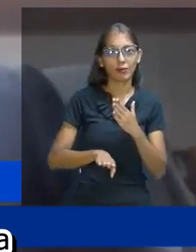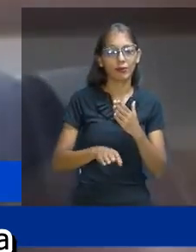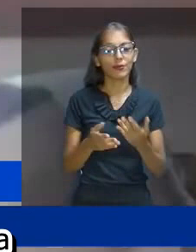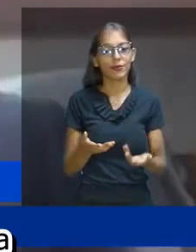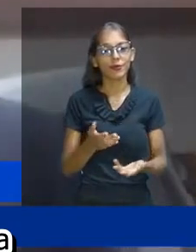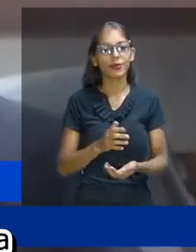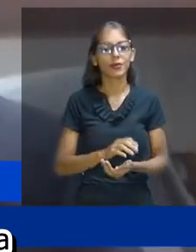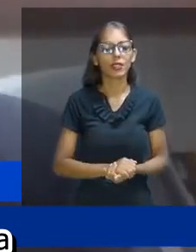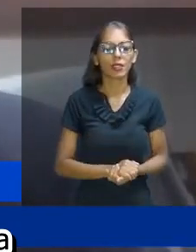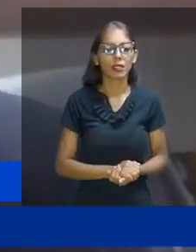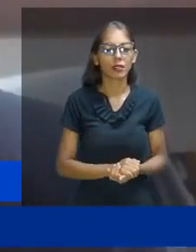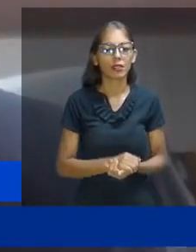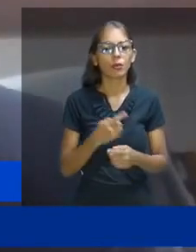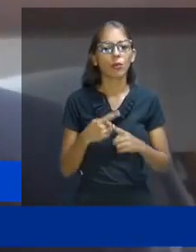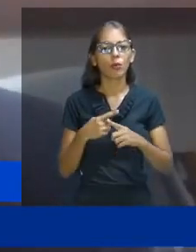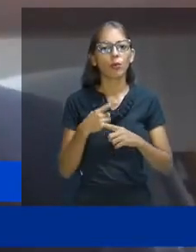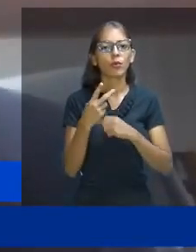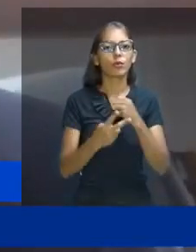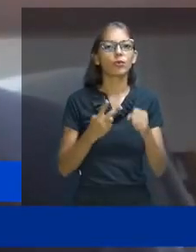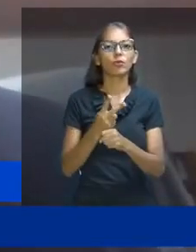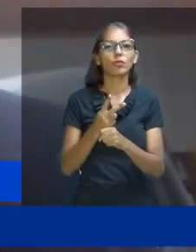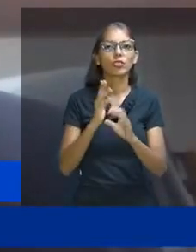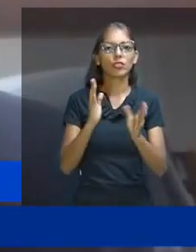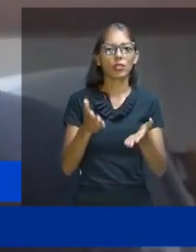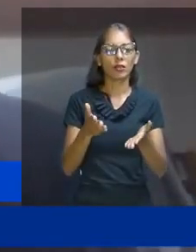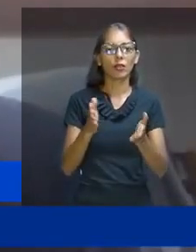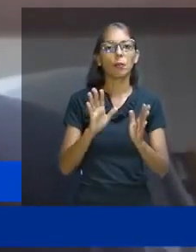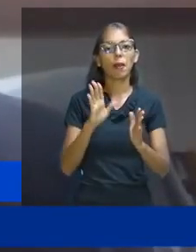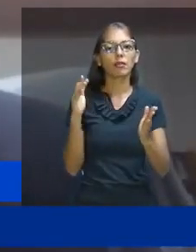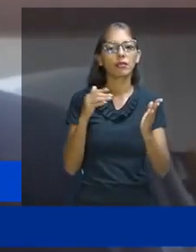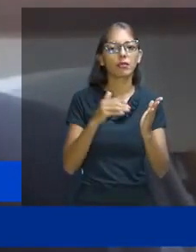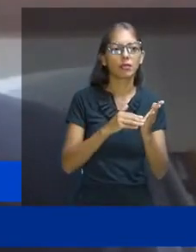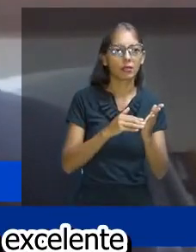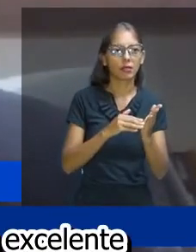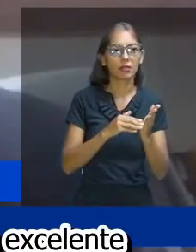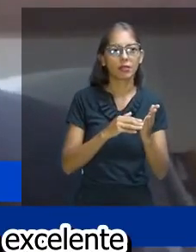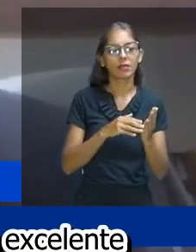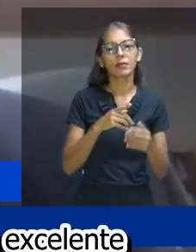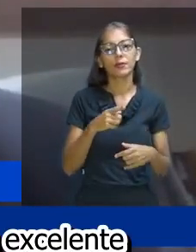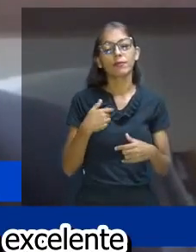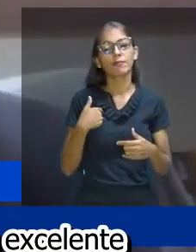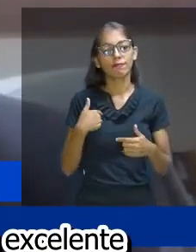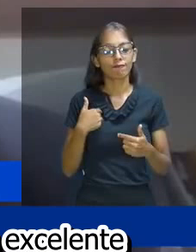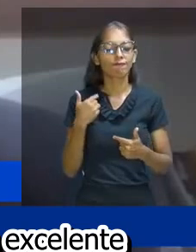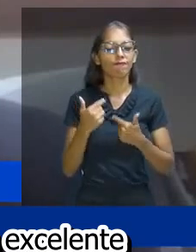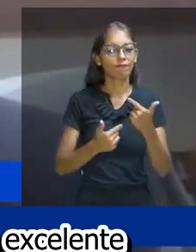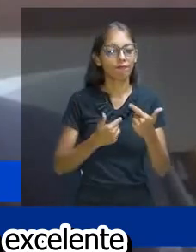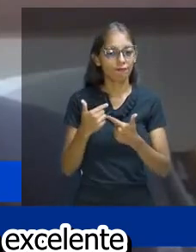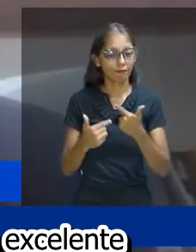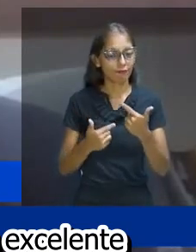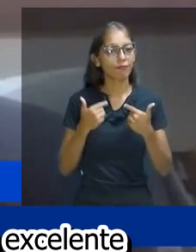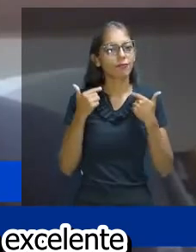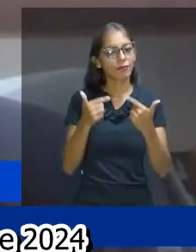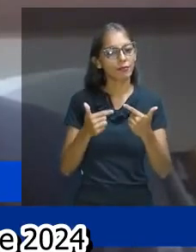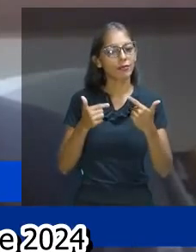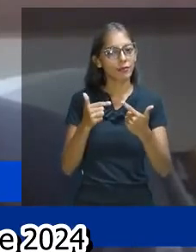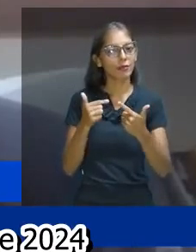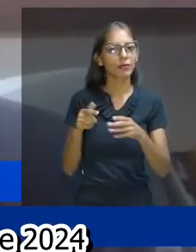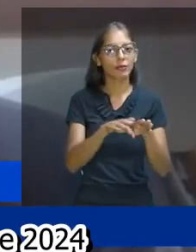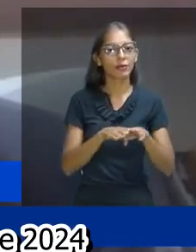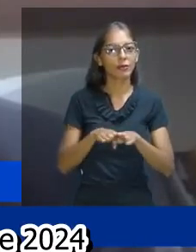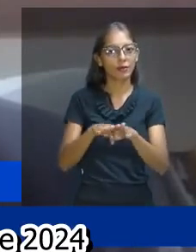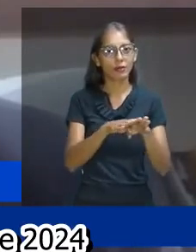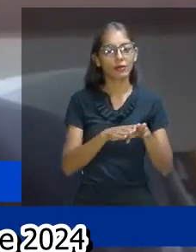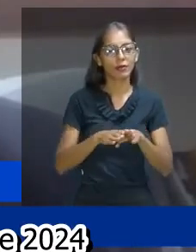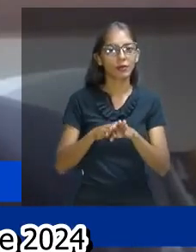dar o melhor que eu puder para poder ajudar a nossa Corte Eleitoral aí. Então é só isso, senhor presidente, para desejar um excelente trabalho a